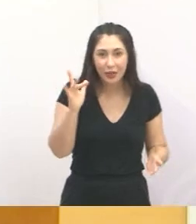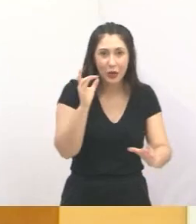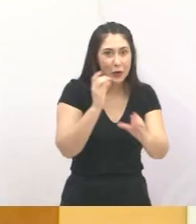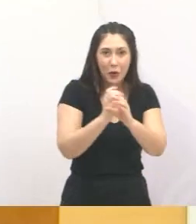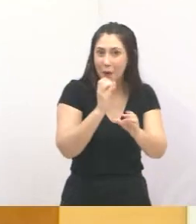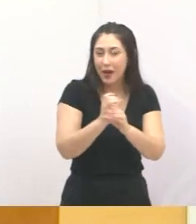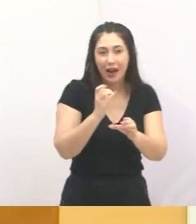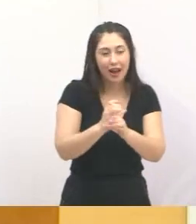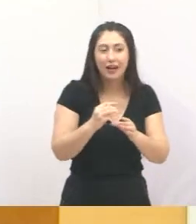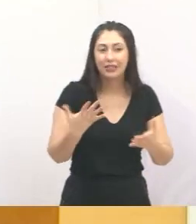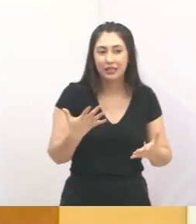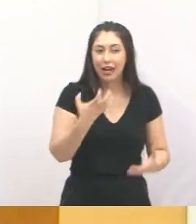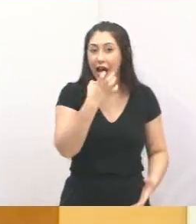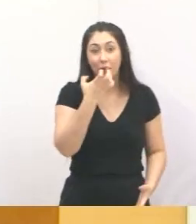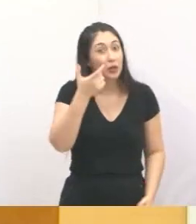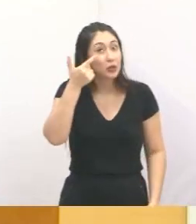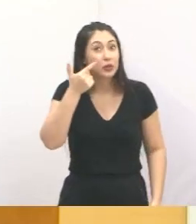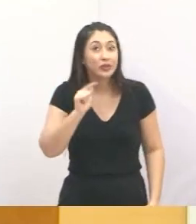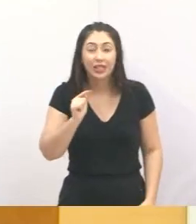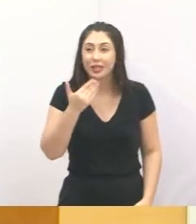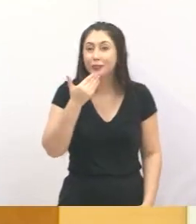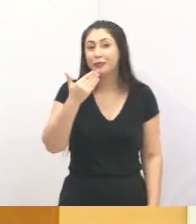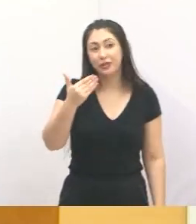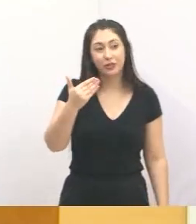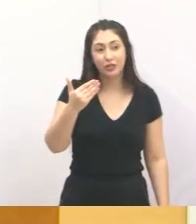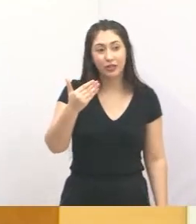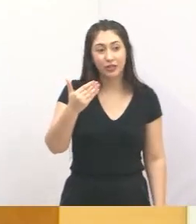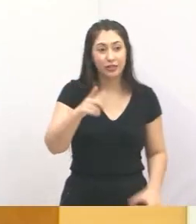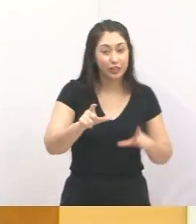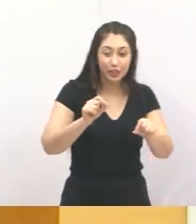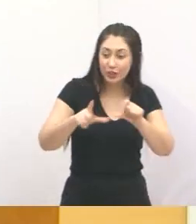que os animais não têm como pedir, não tem